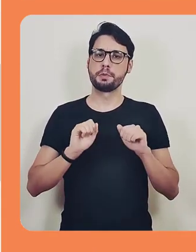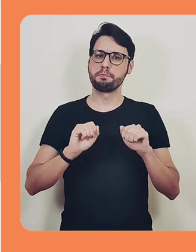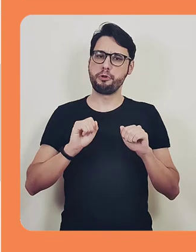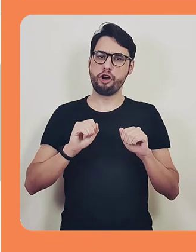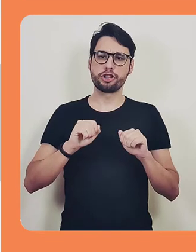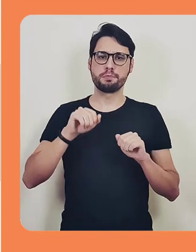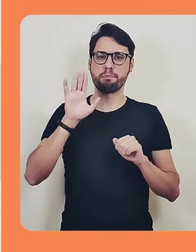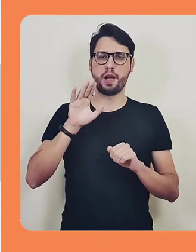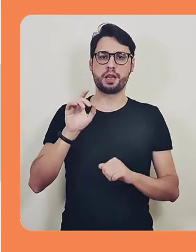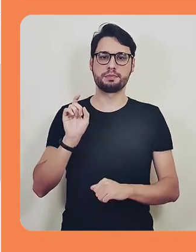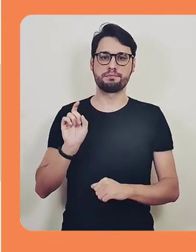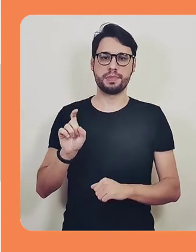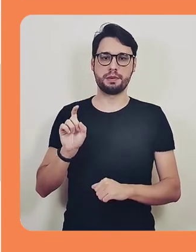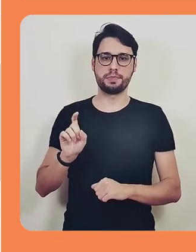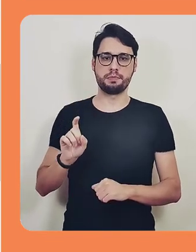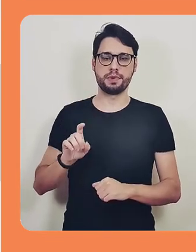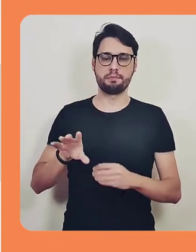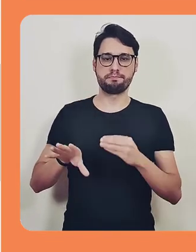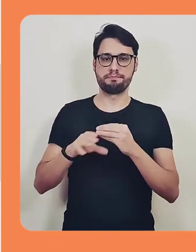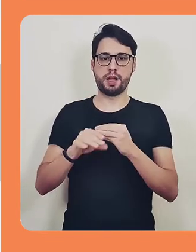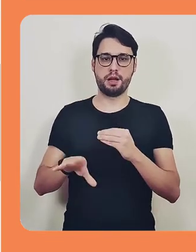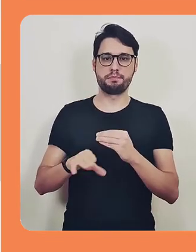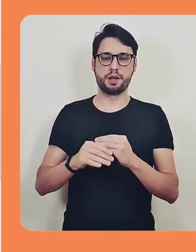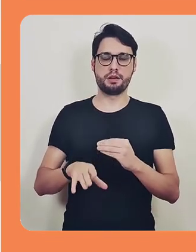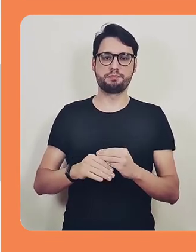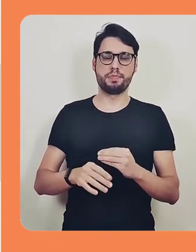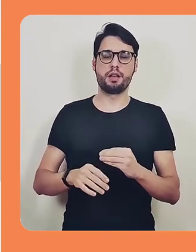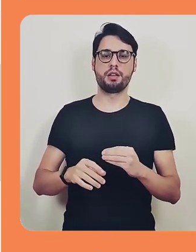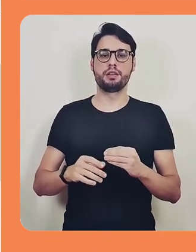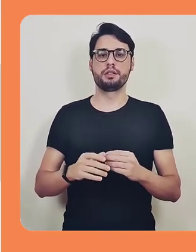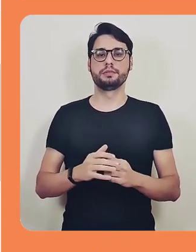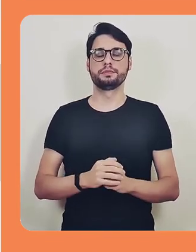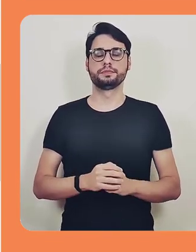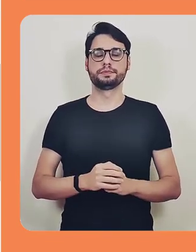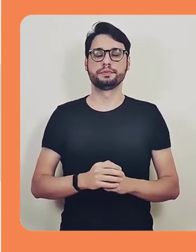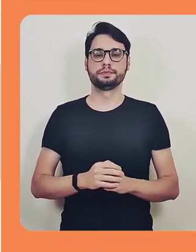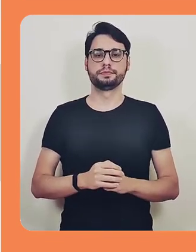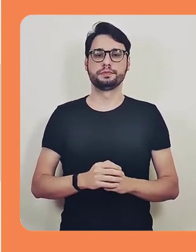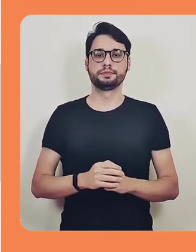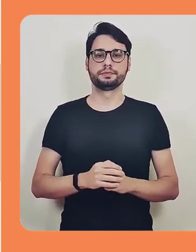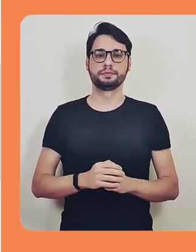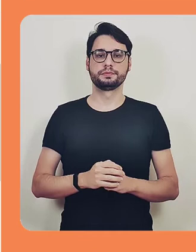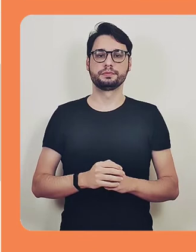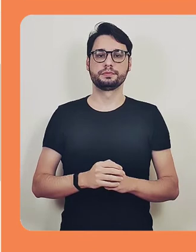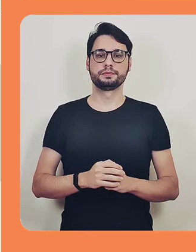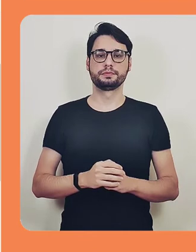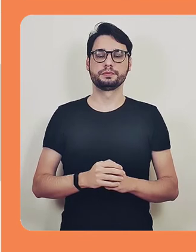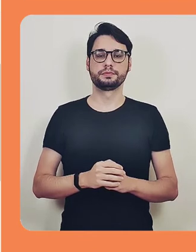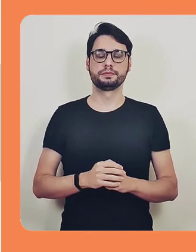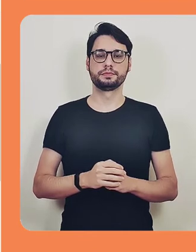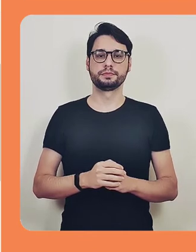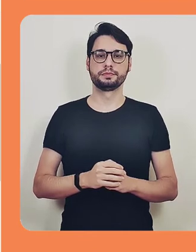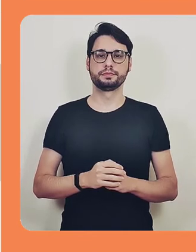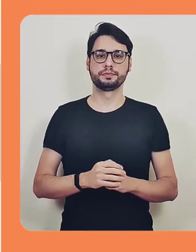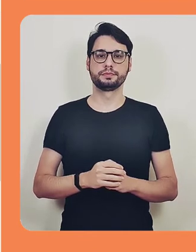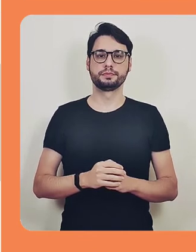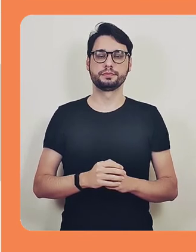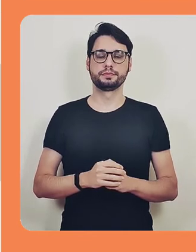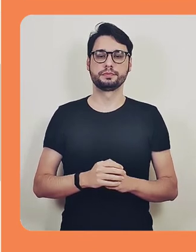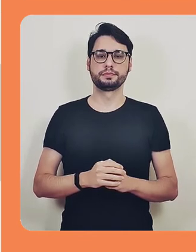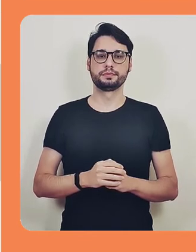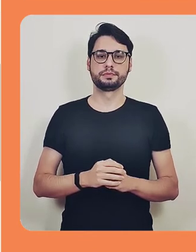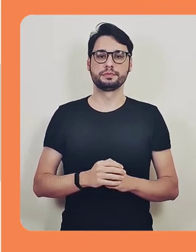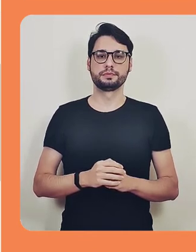Esta aqui não está correta. E você pode adicionar mais do que duas alternativas, né? Você pode